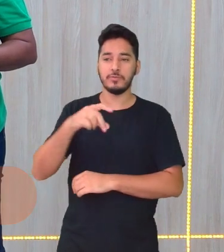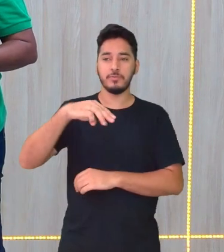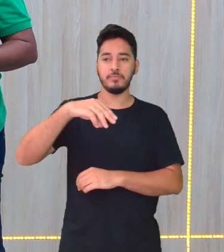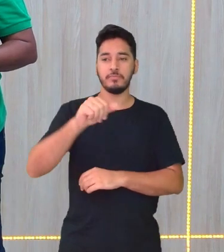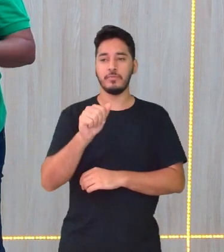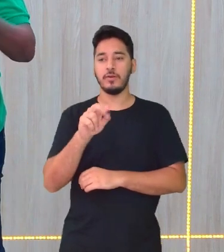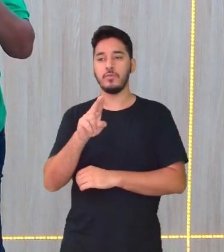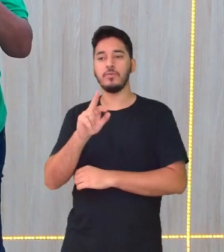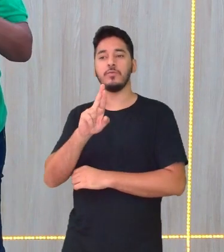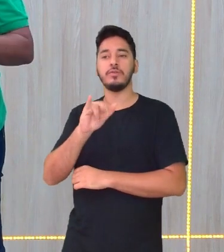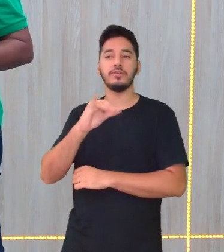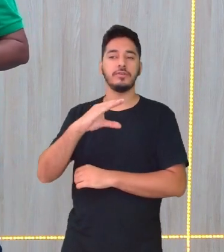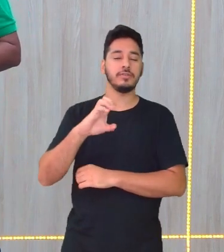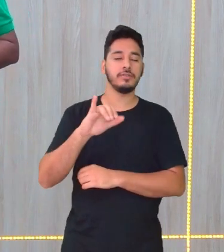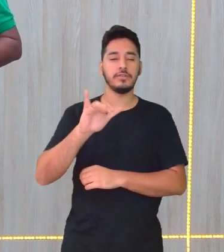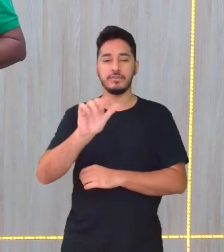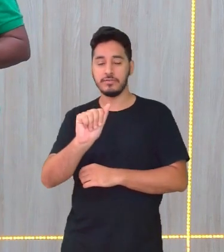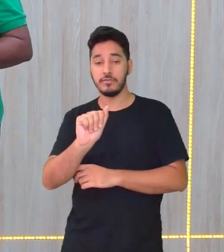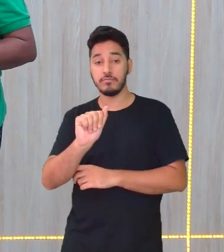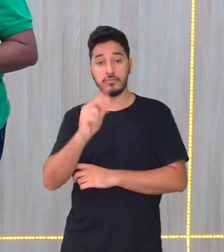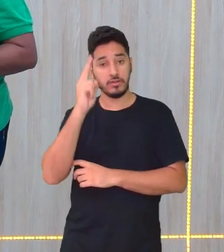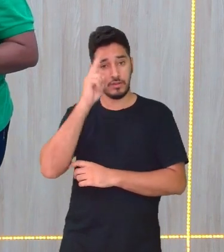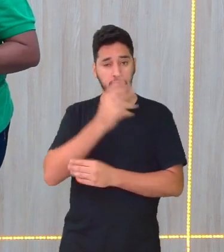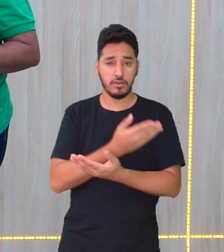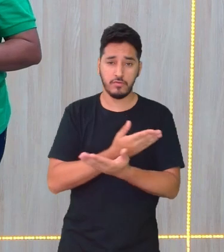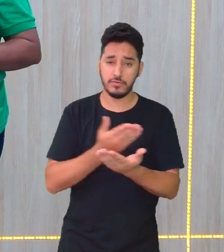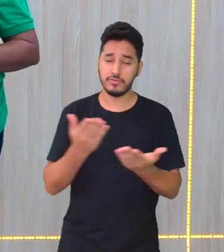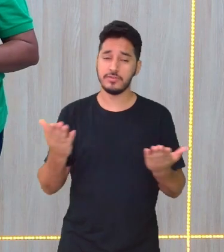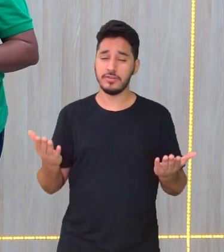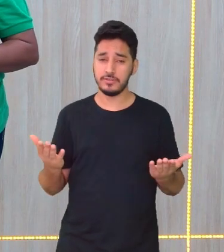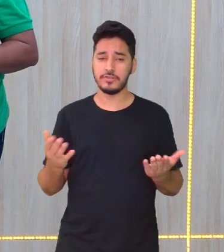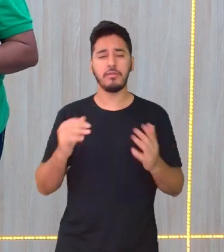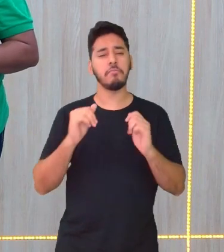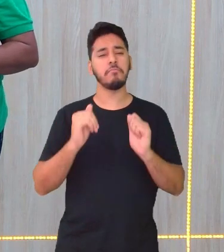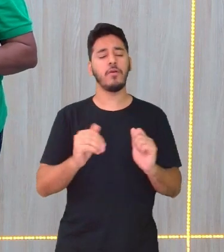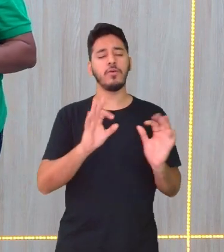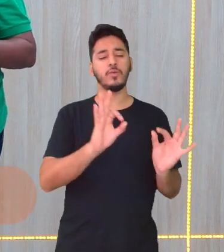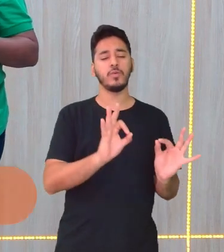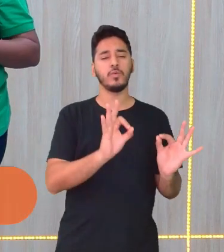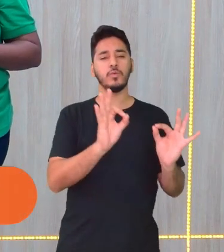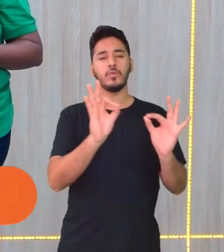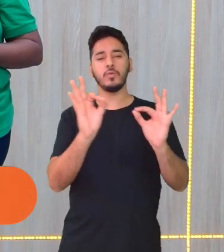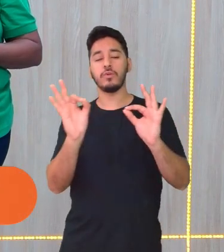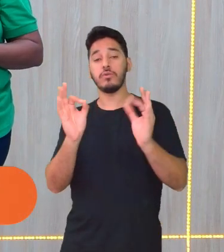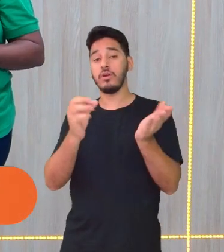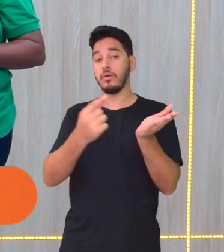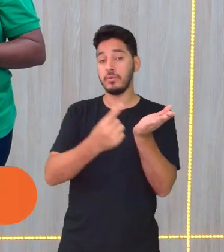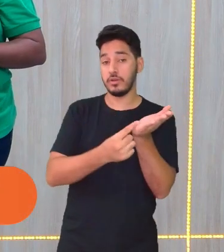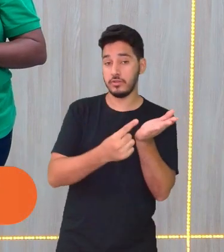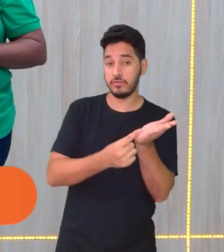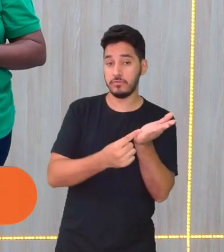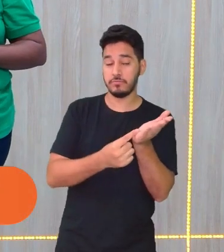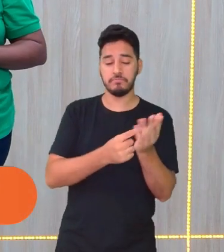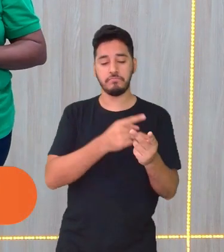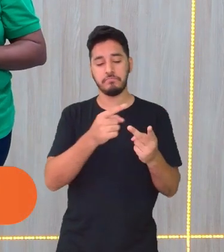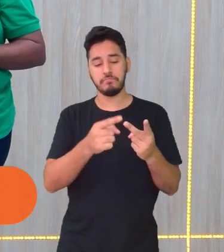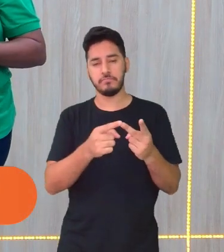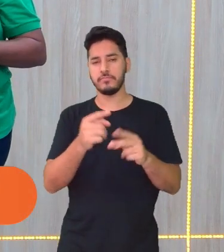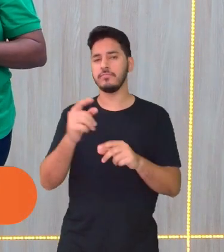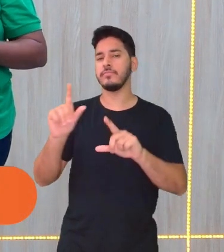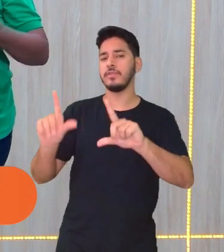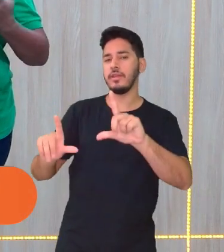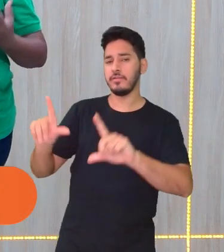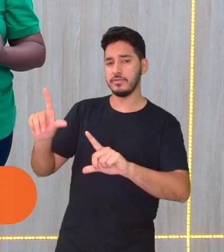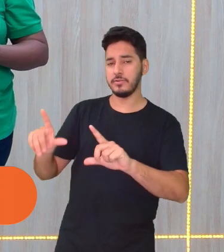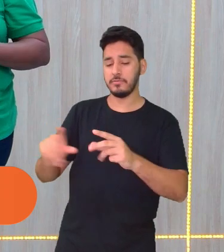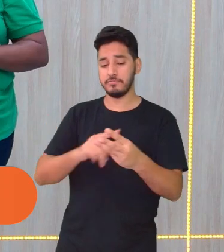Mauricéia Joana e quero lembrar vocês que também podem assistir essa aula pelo aplicativo, pela TV